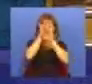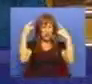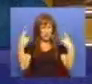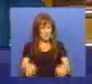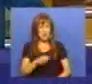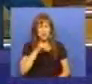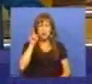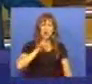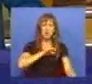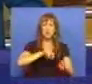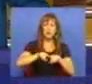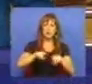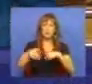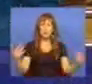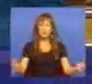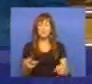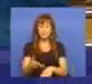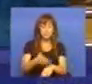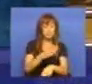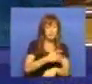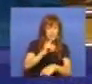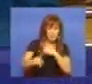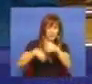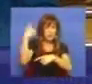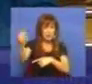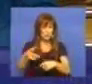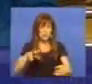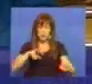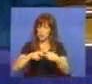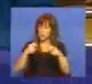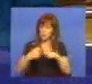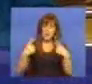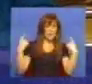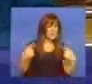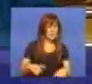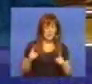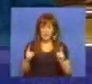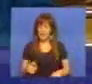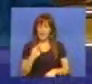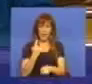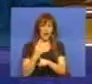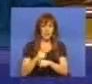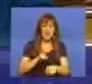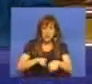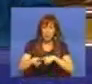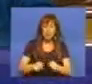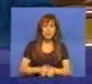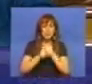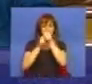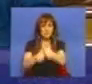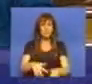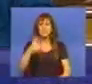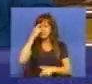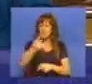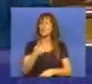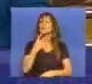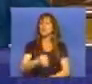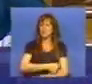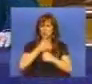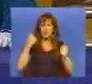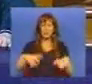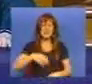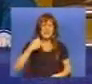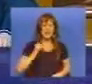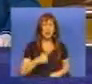claros, Sras. e Srs. Deputados, antes e depois, o problema esteve e está na política seguida. O povo percebeu muito bem